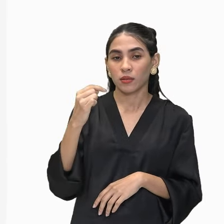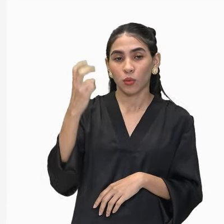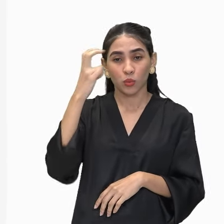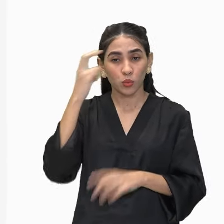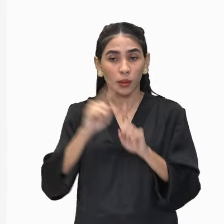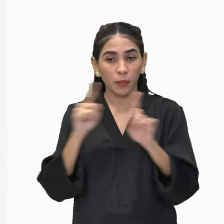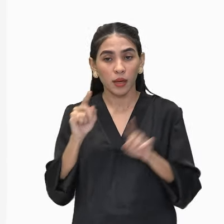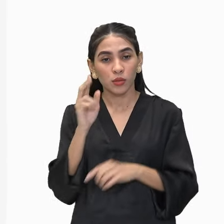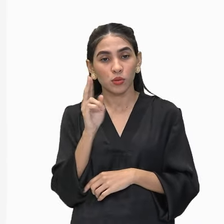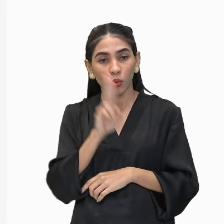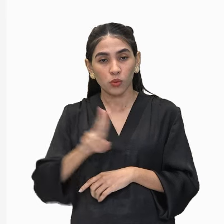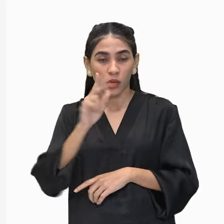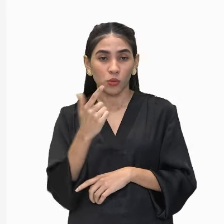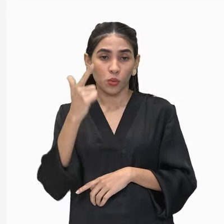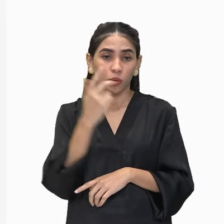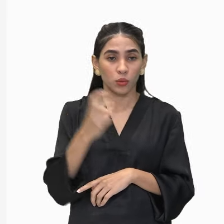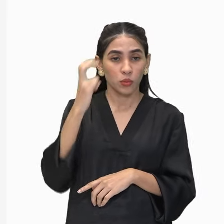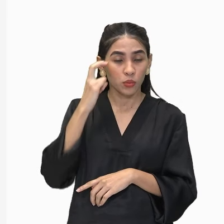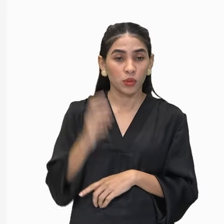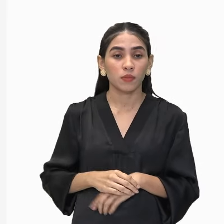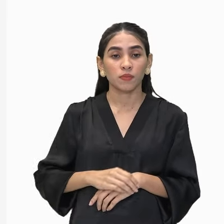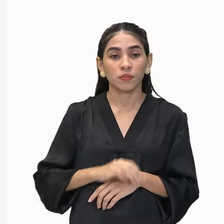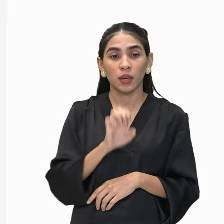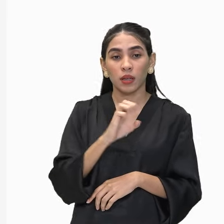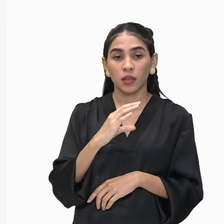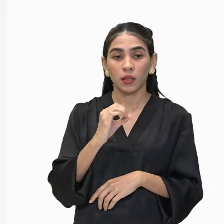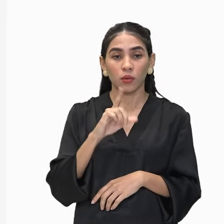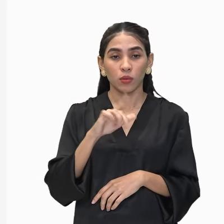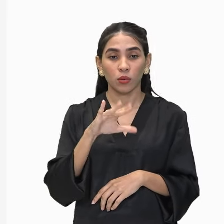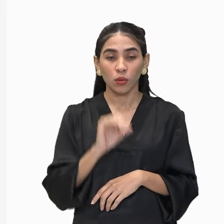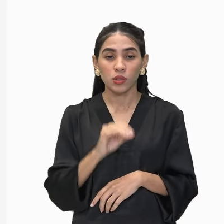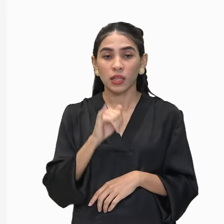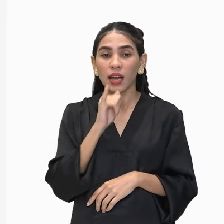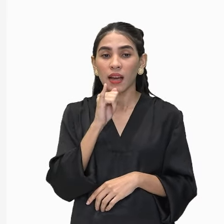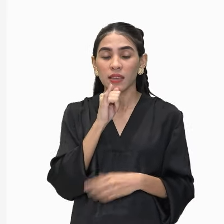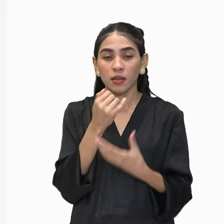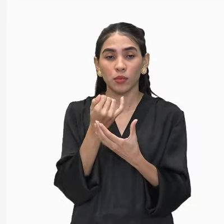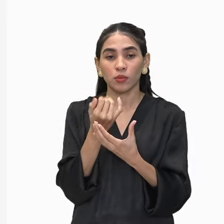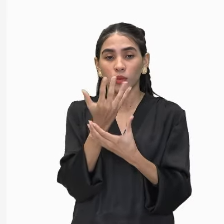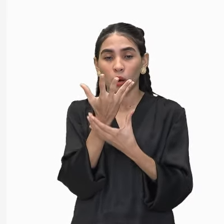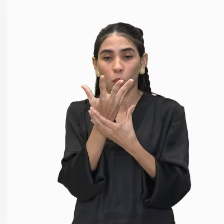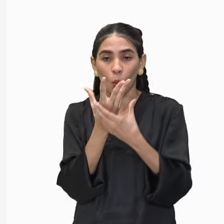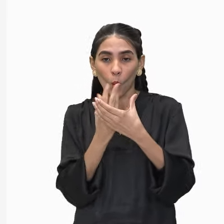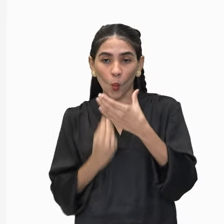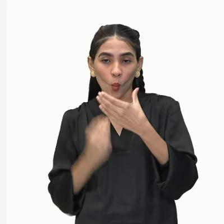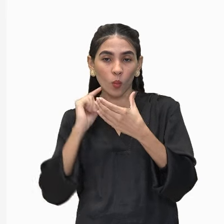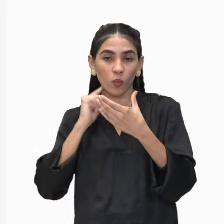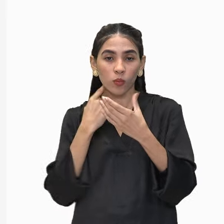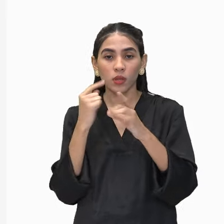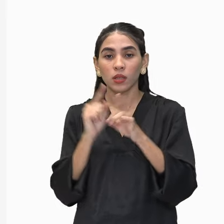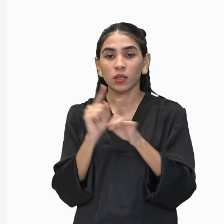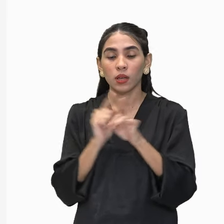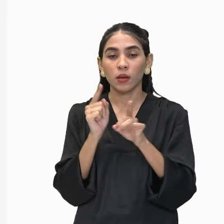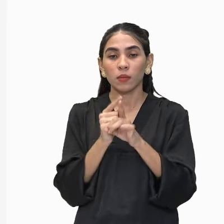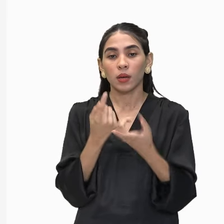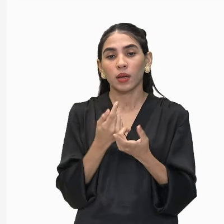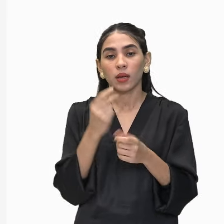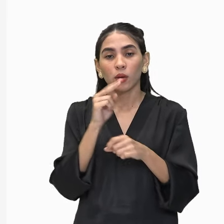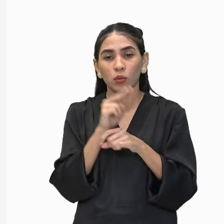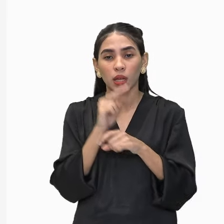Na ecologia, a importância dos moluscos é como filtradores de água e reciclagem de nutrientes, como eu mostrei para